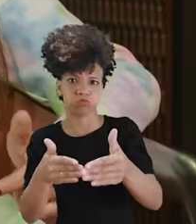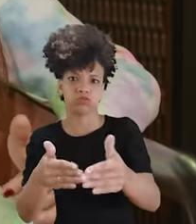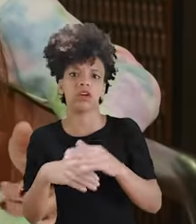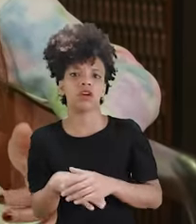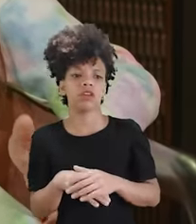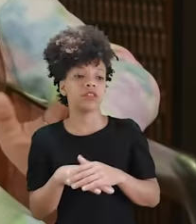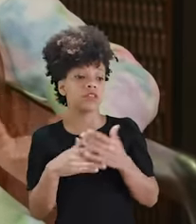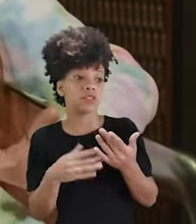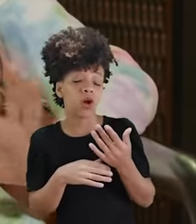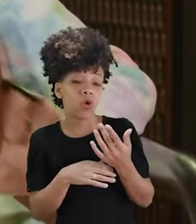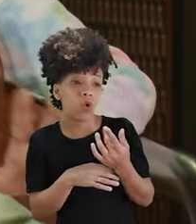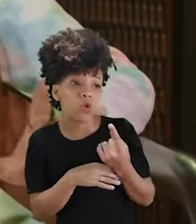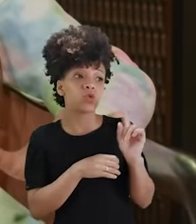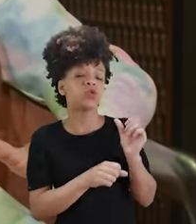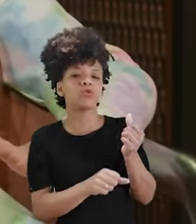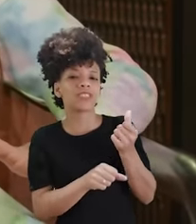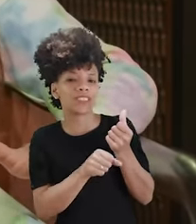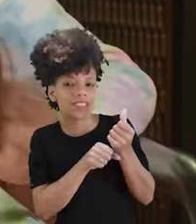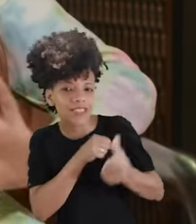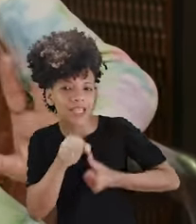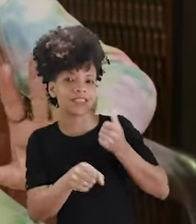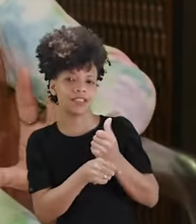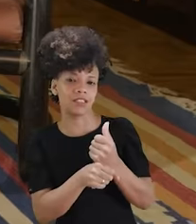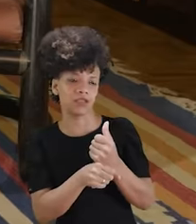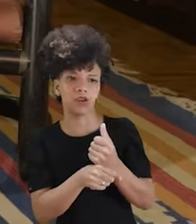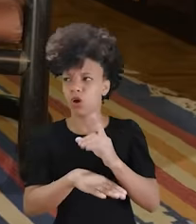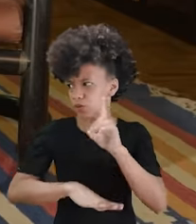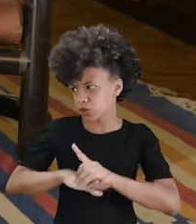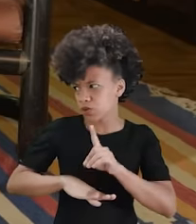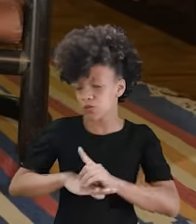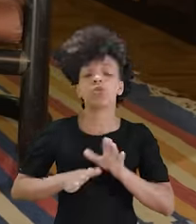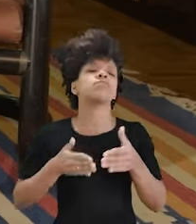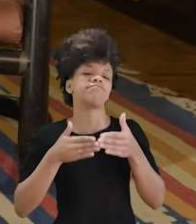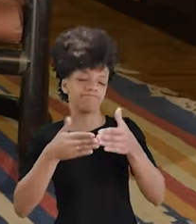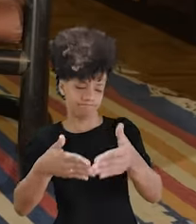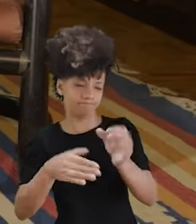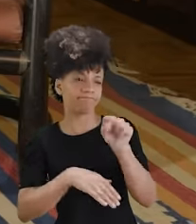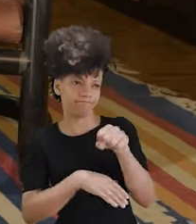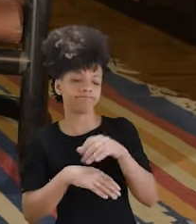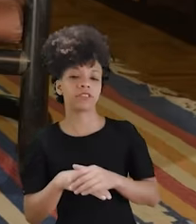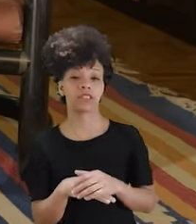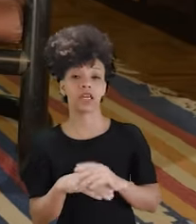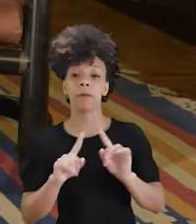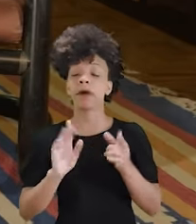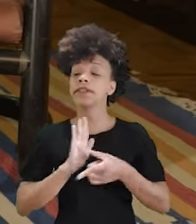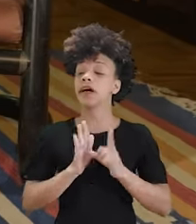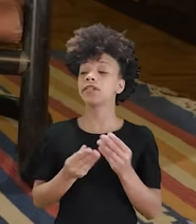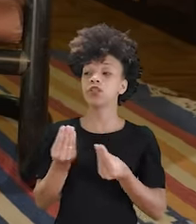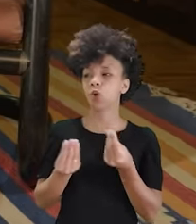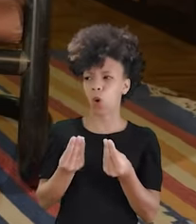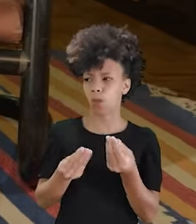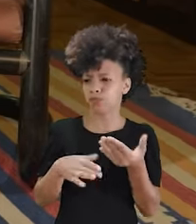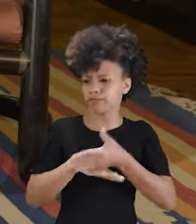Bordo Então os meus últimos seis anos foram uma mistura de prefeitura de Cruzeiro e se antes você